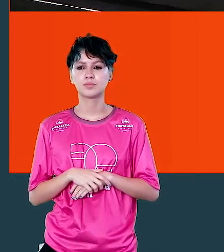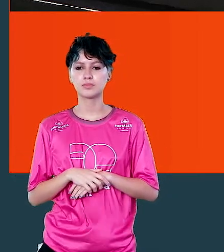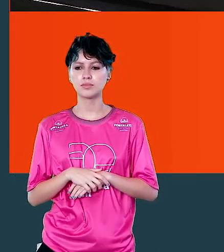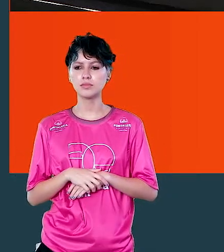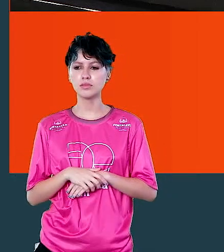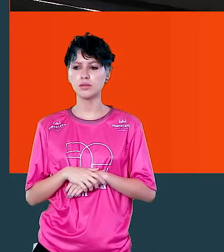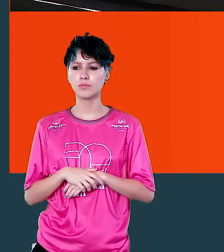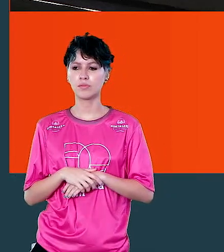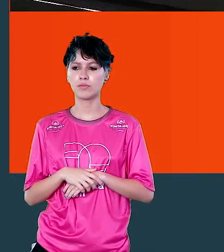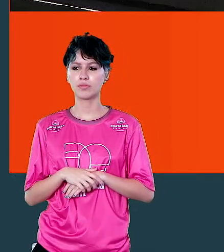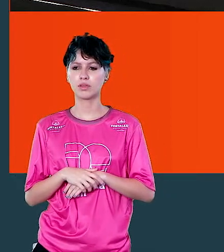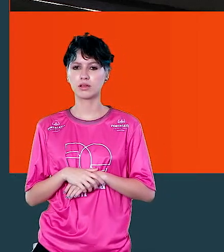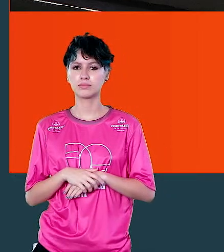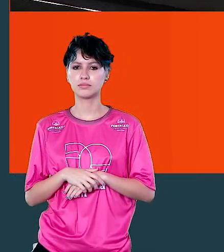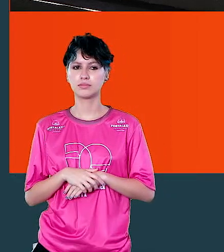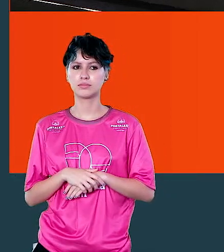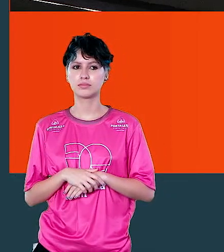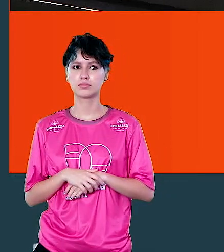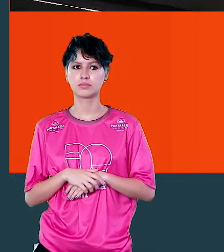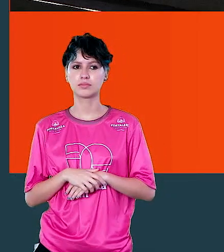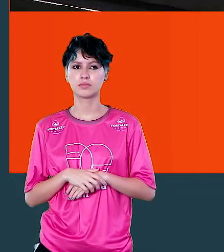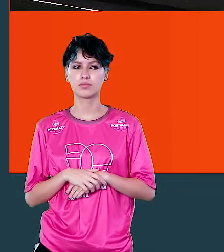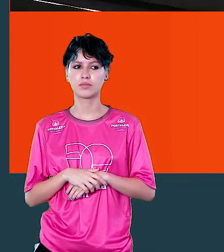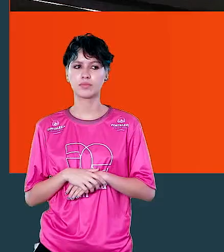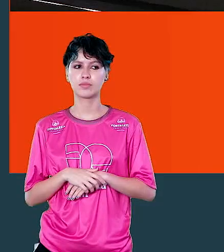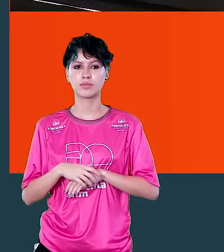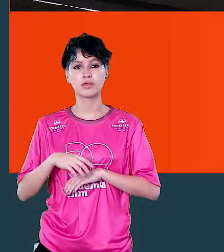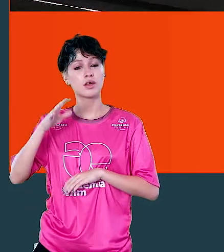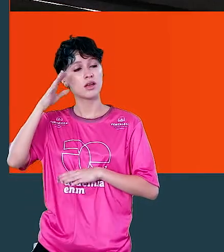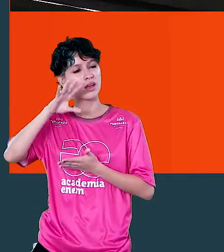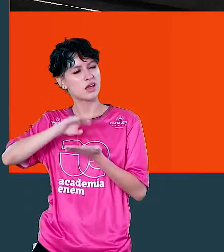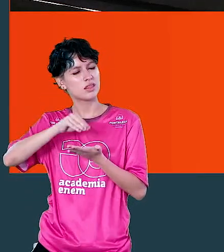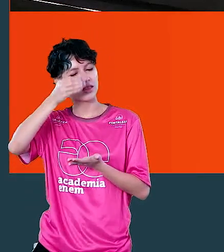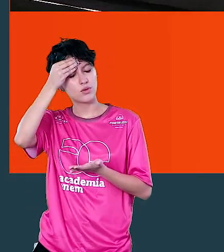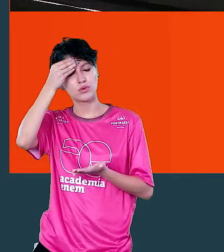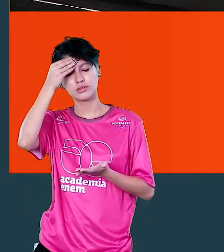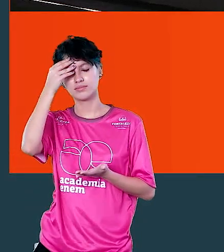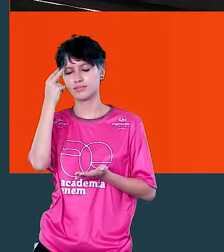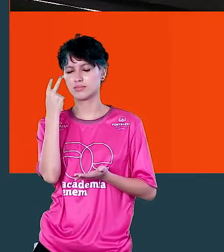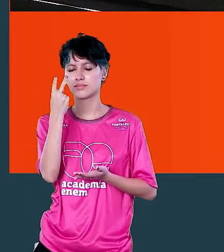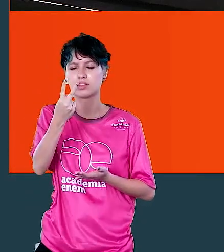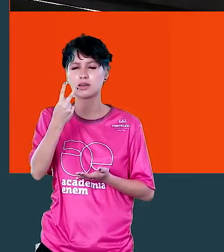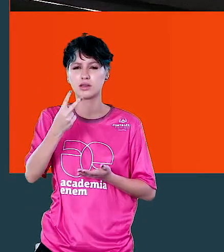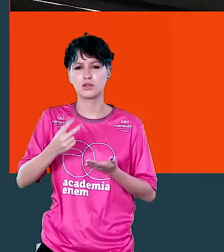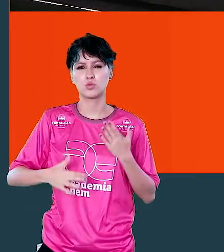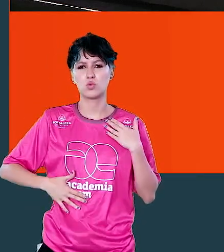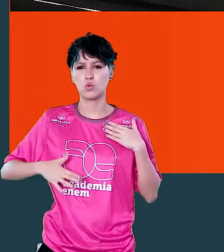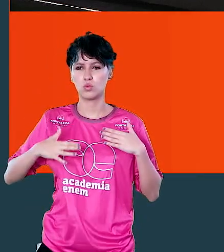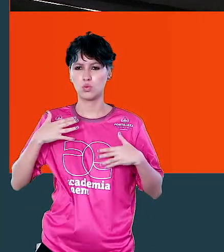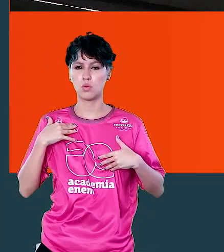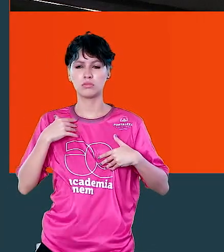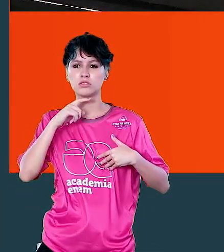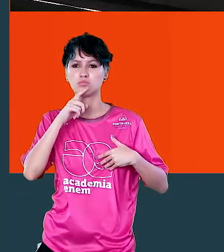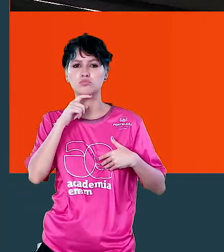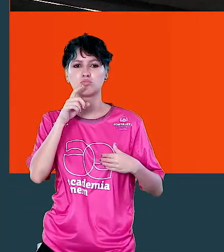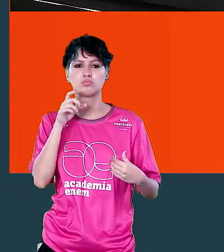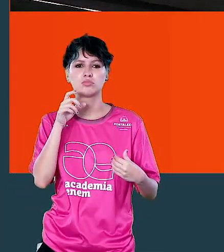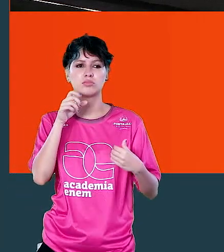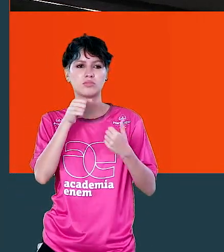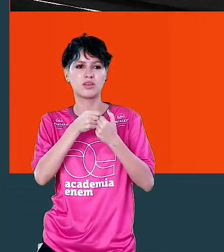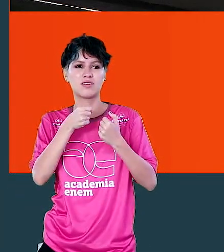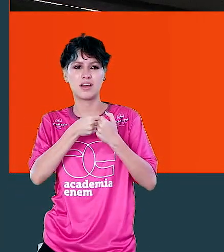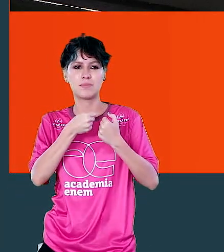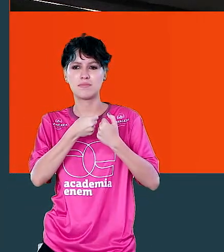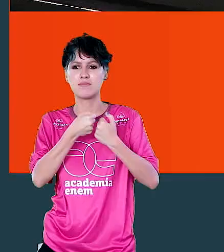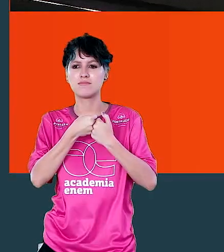são. Dois corpos não ocupam o mesmo lugar ao mesmo tempo. Cara, por que eu não vou lá para baixo do palco aqui agora, estando